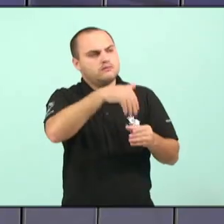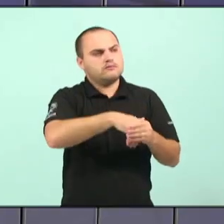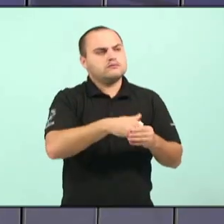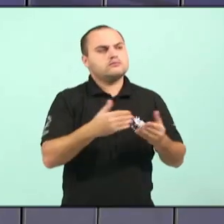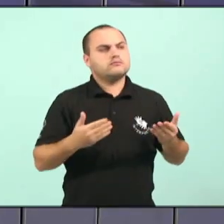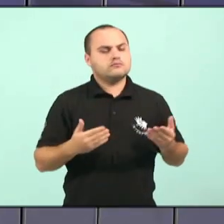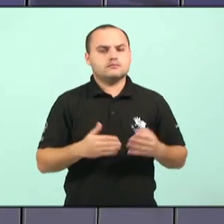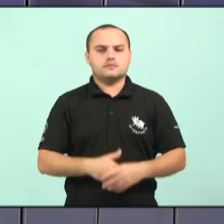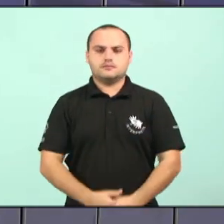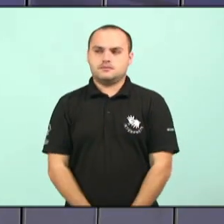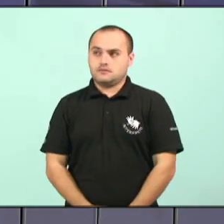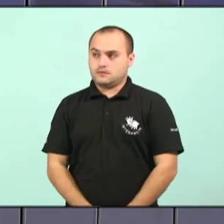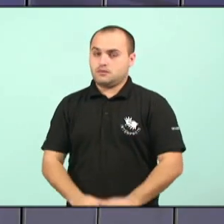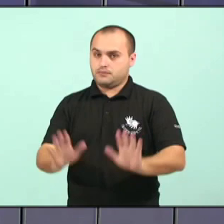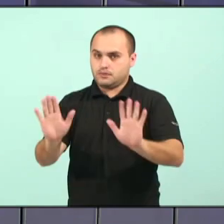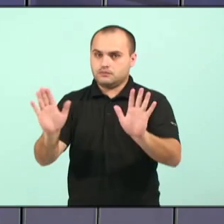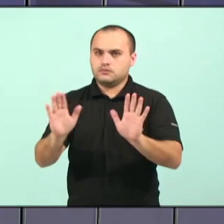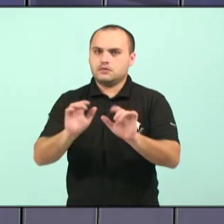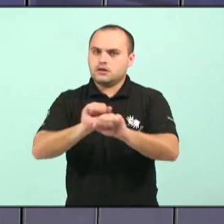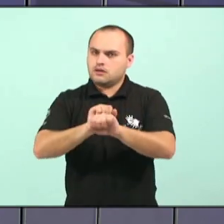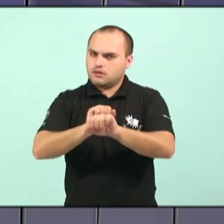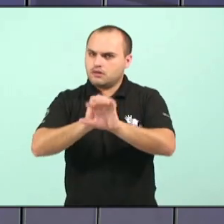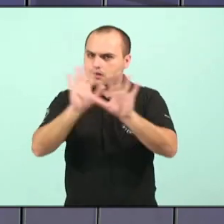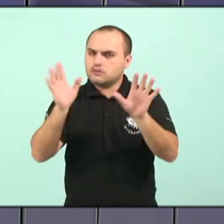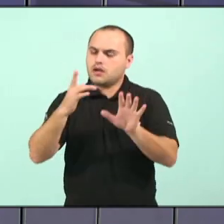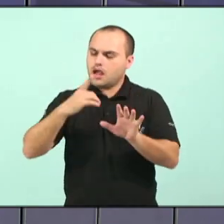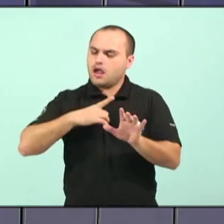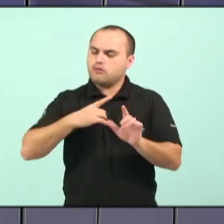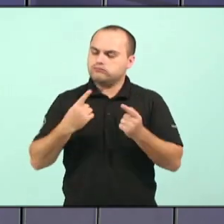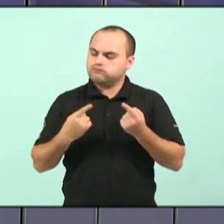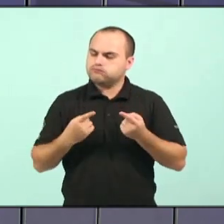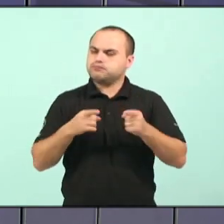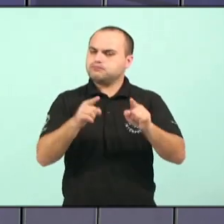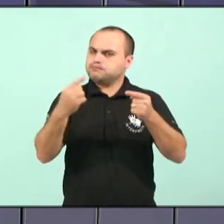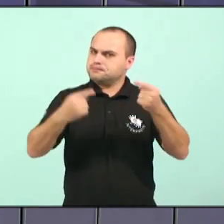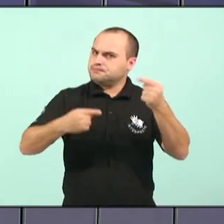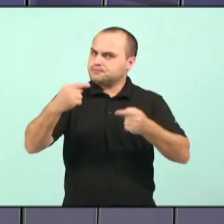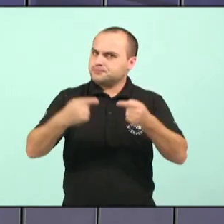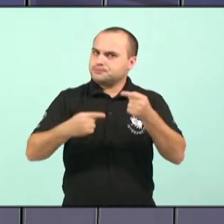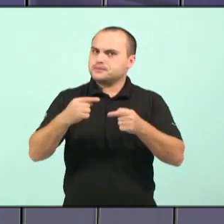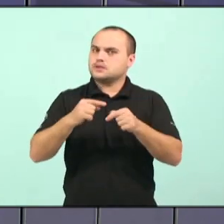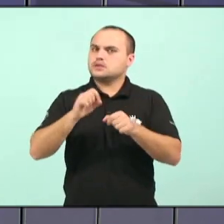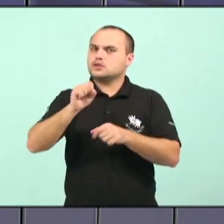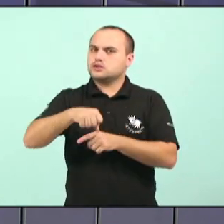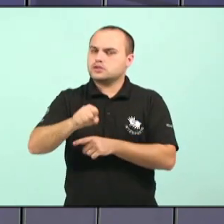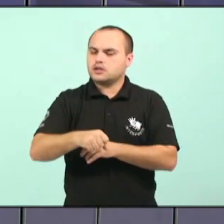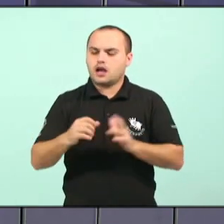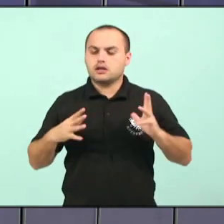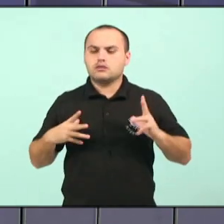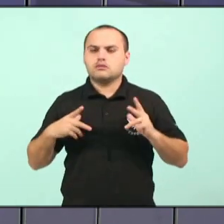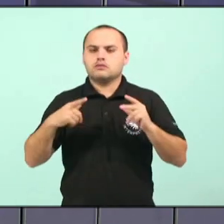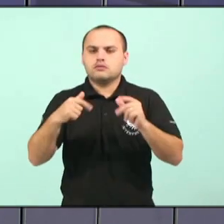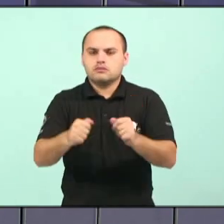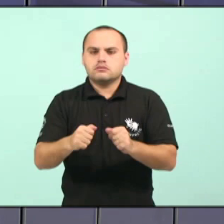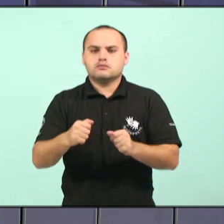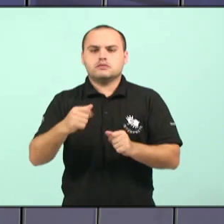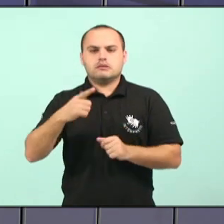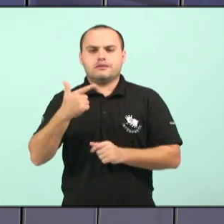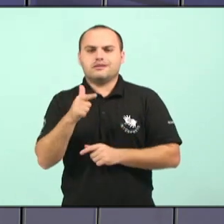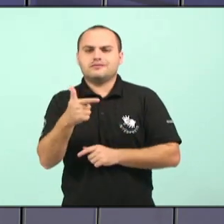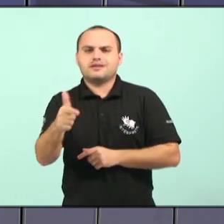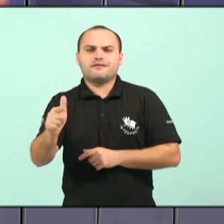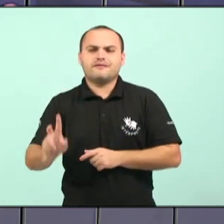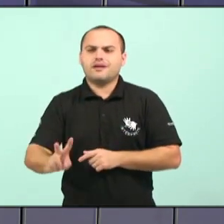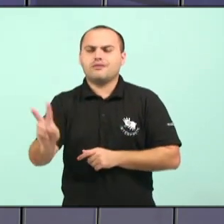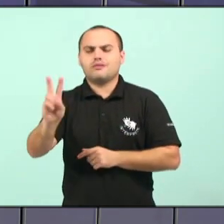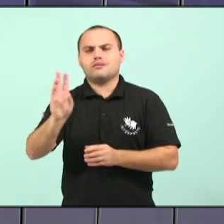Calantor, primeiro deixar claro que sou sim bastante crítico, mas sou crítico a práticas levianas, práticas imorais, práticas que não